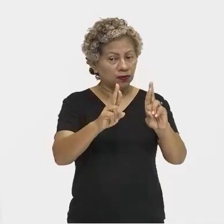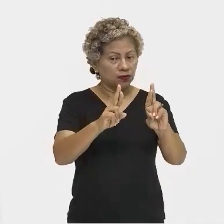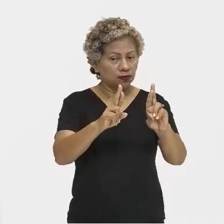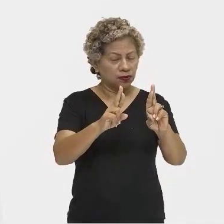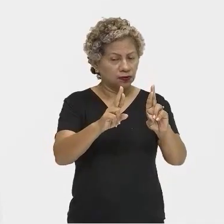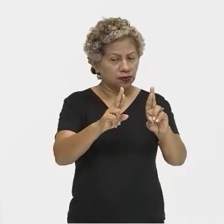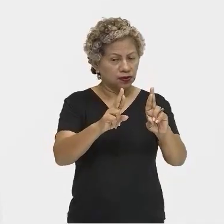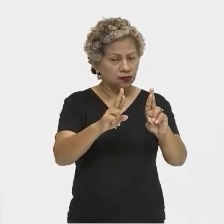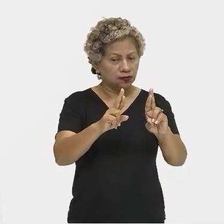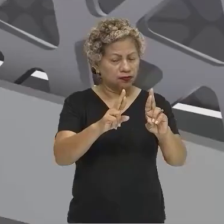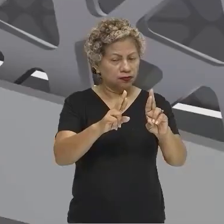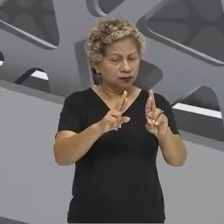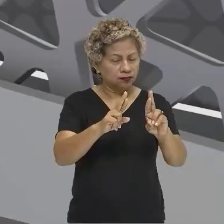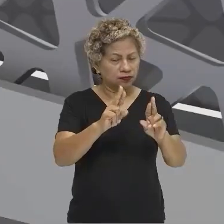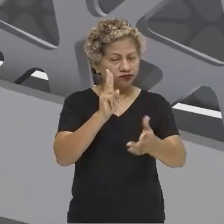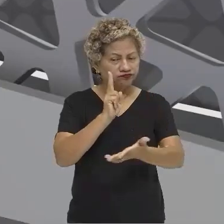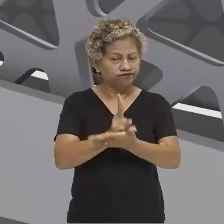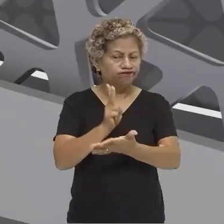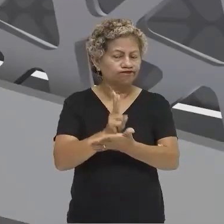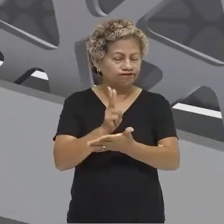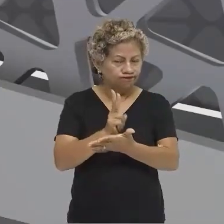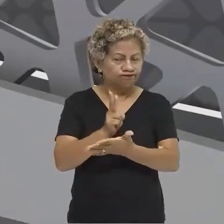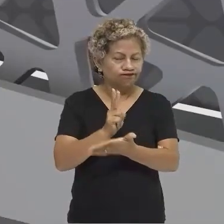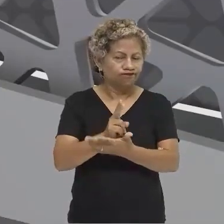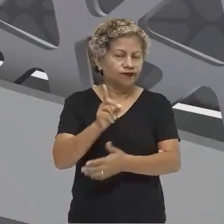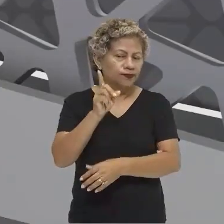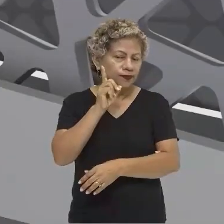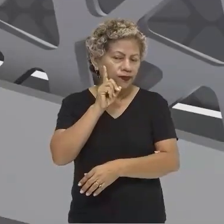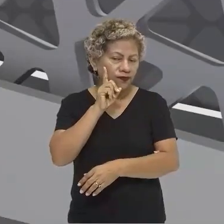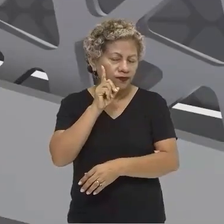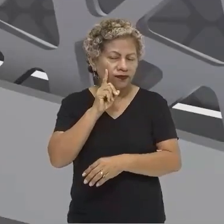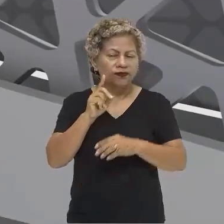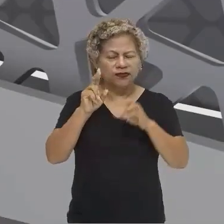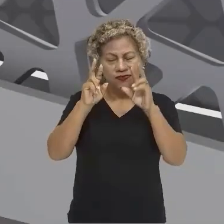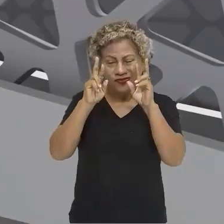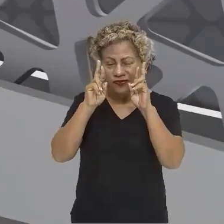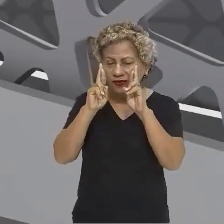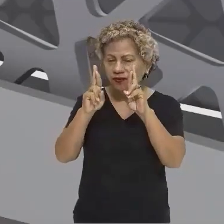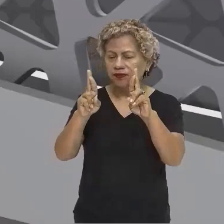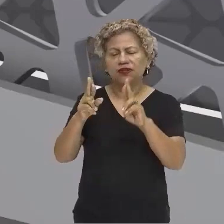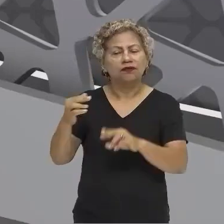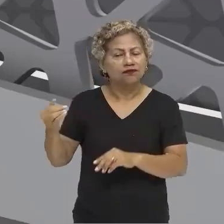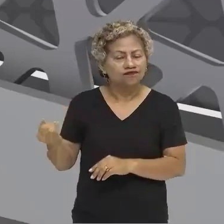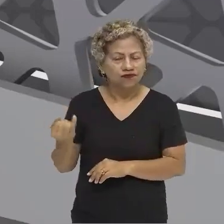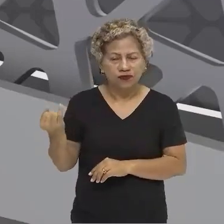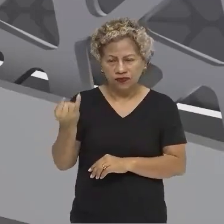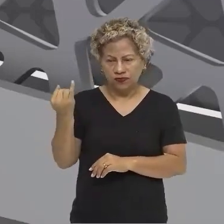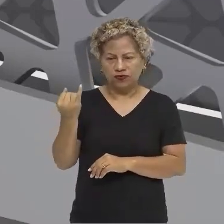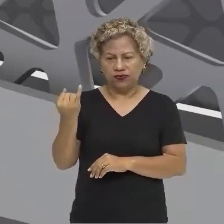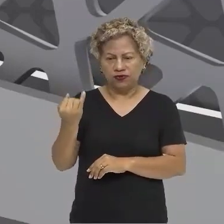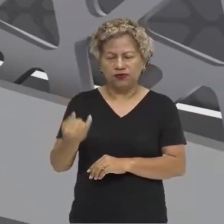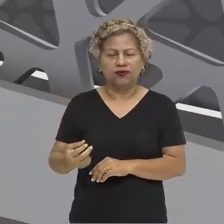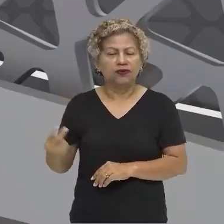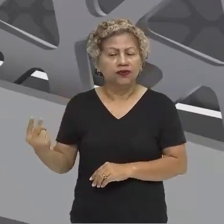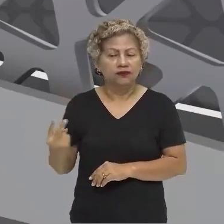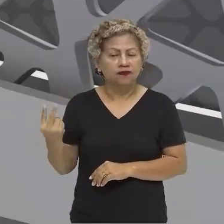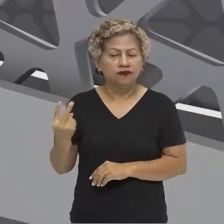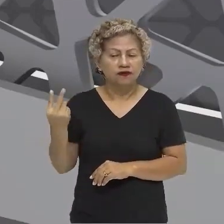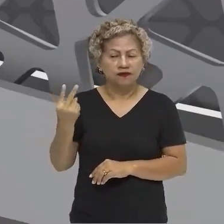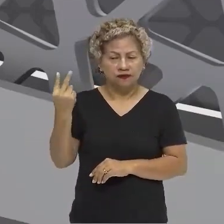respeito, ele vai estar presente, né? Eu sempre digo que o respeito à frente de todos. Esse valor eu tenho